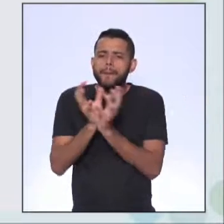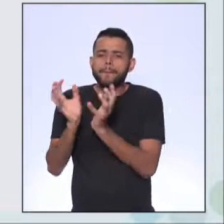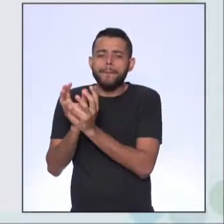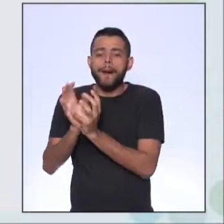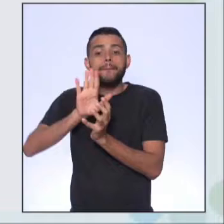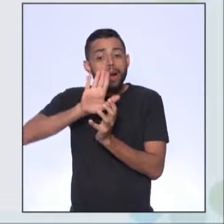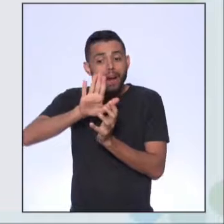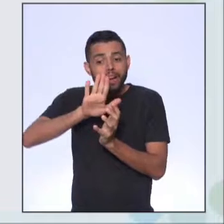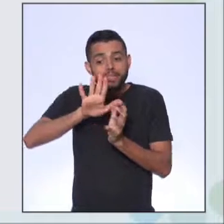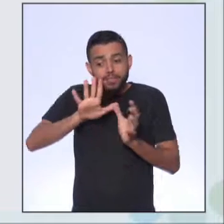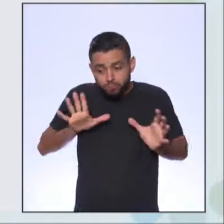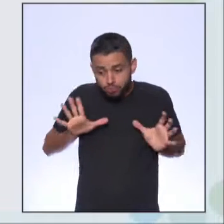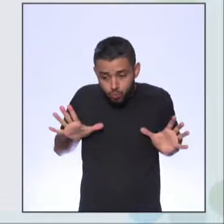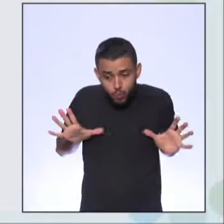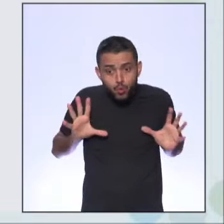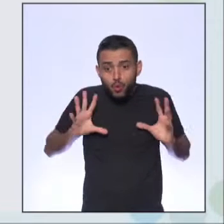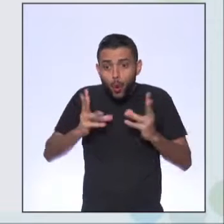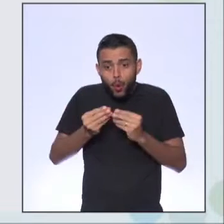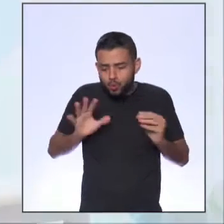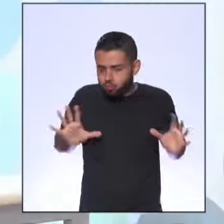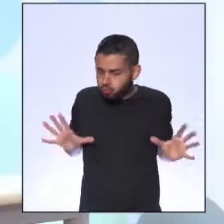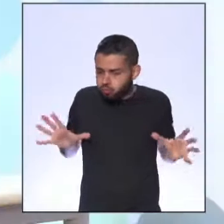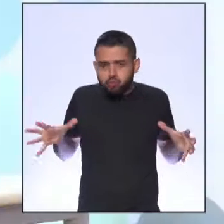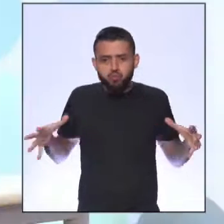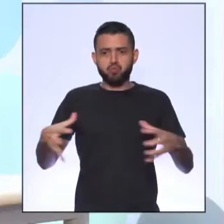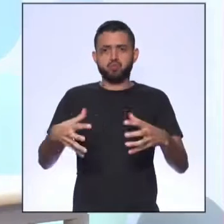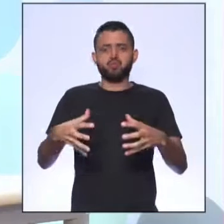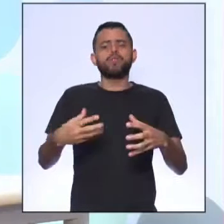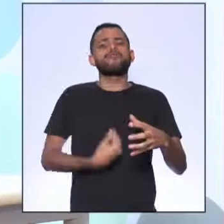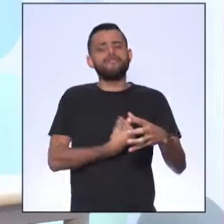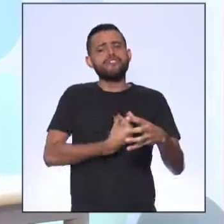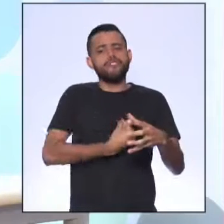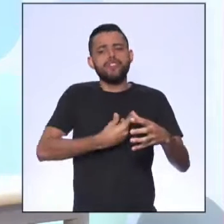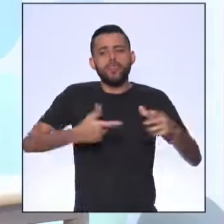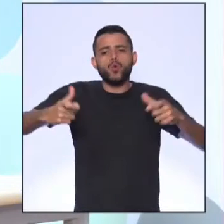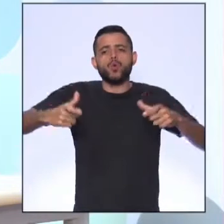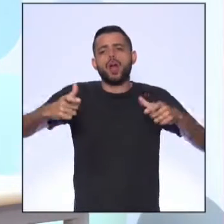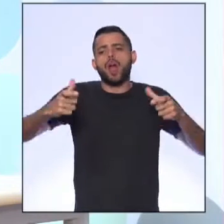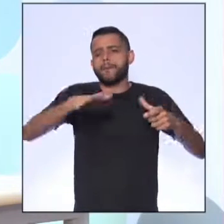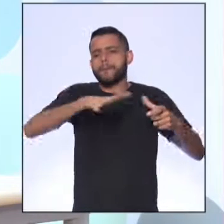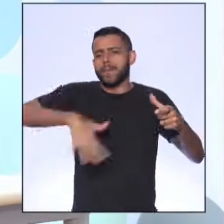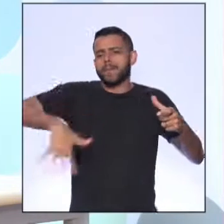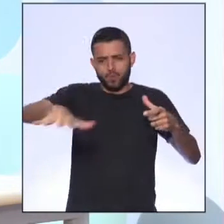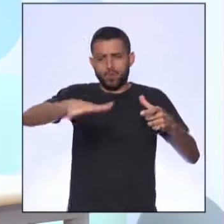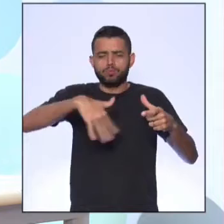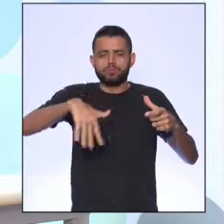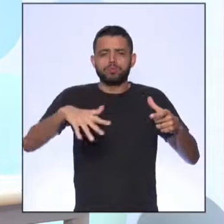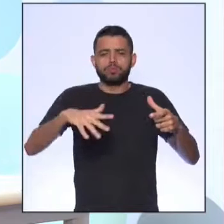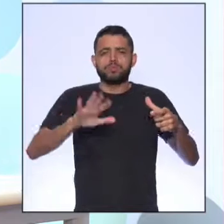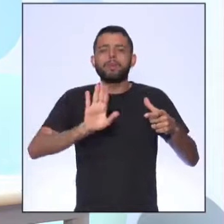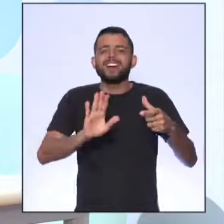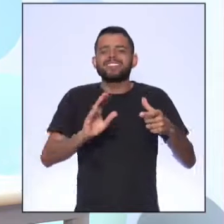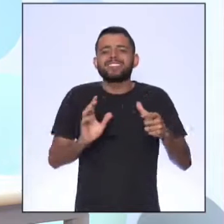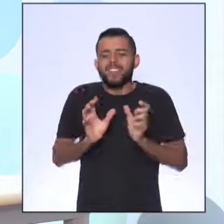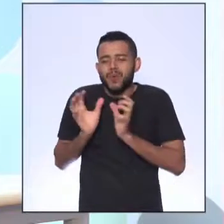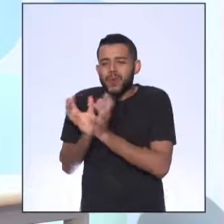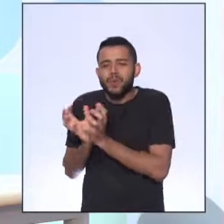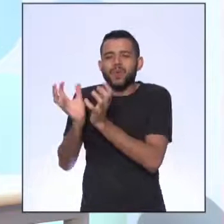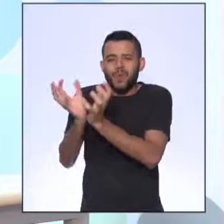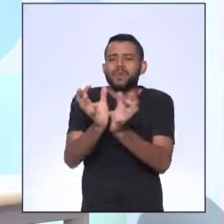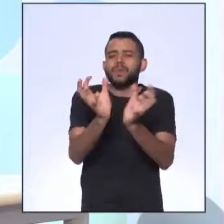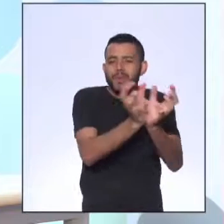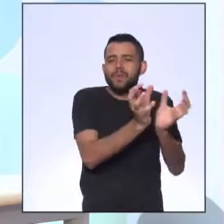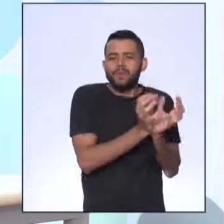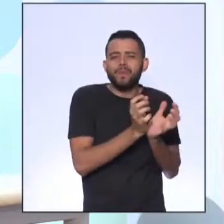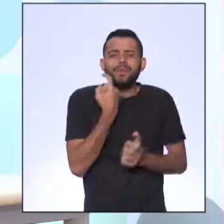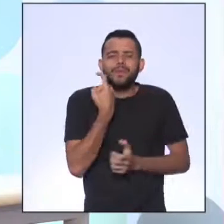única comunidade. Então, eu tenho uma comunidade e 6 populações. Então, a única